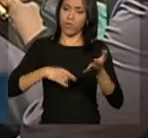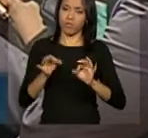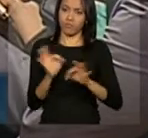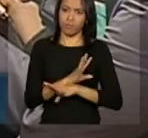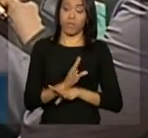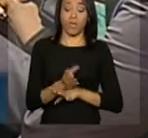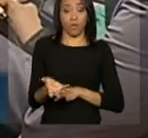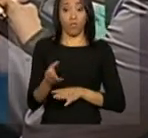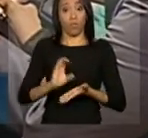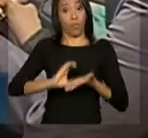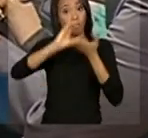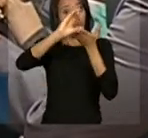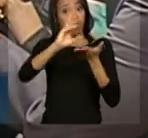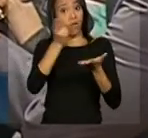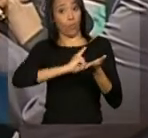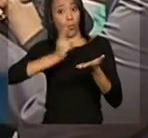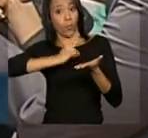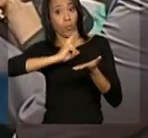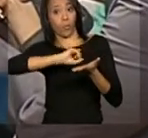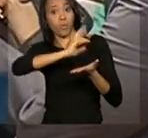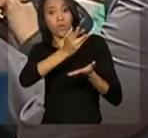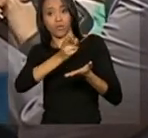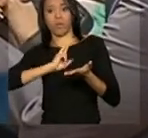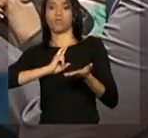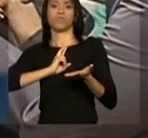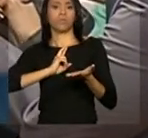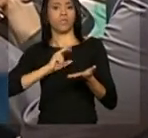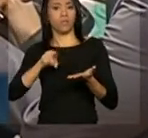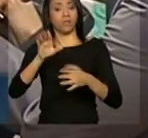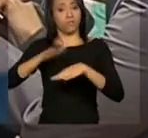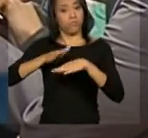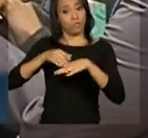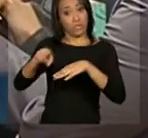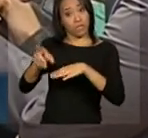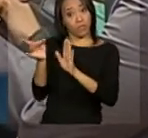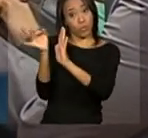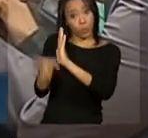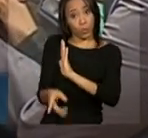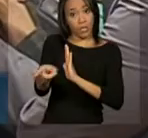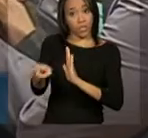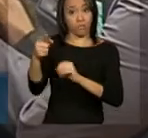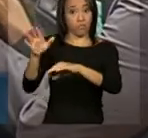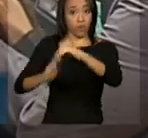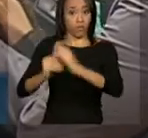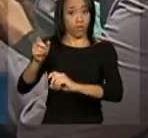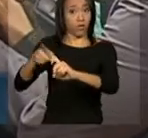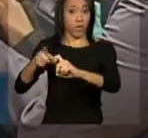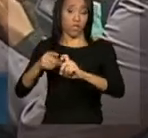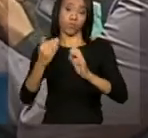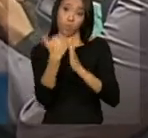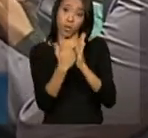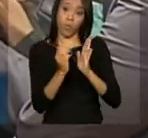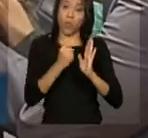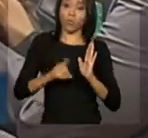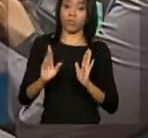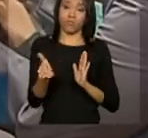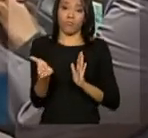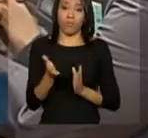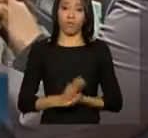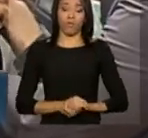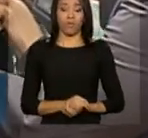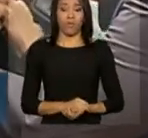de Medicina pode rapidamente dessa informação para a decisão sobre exclusão desse profissional médico do programa